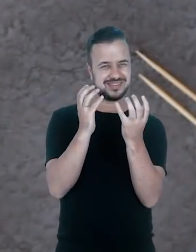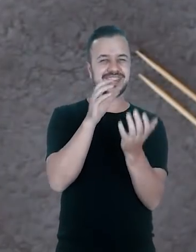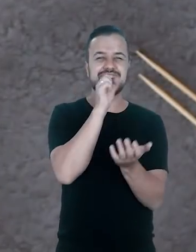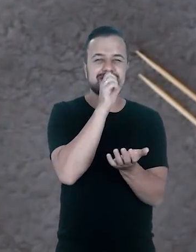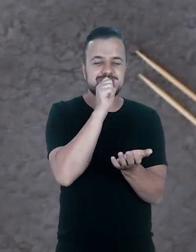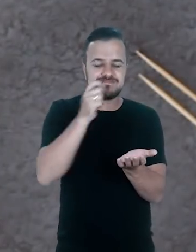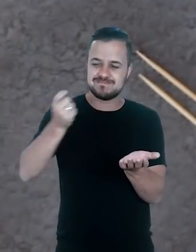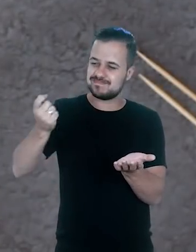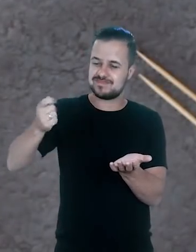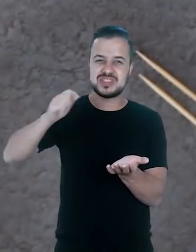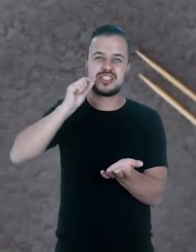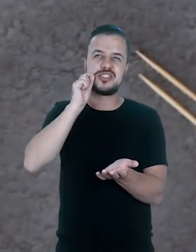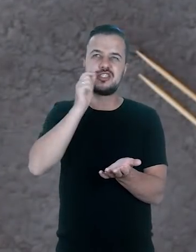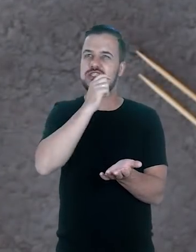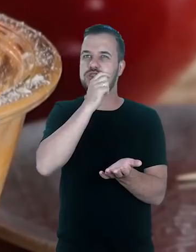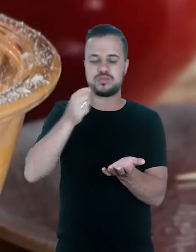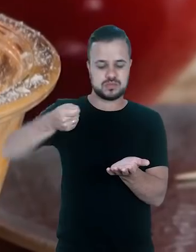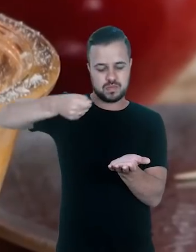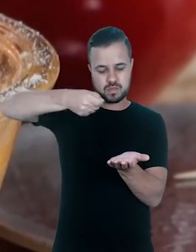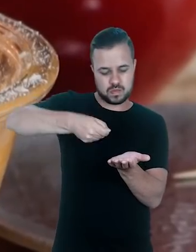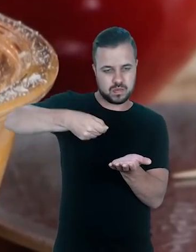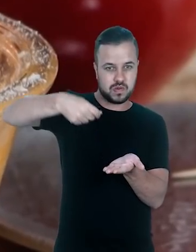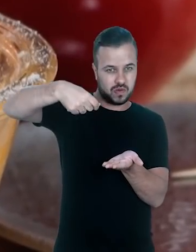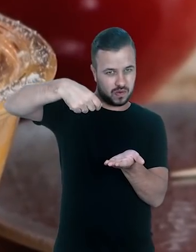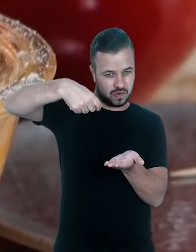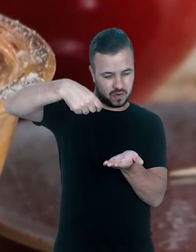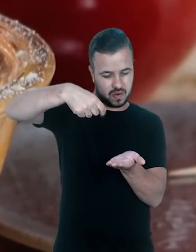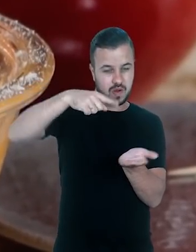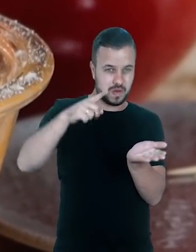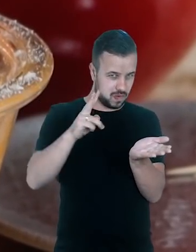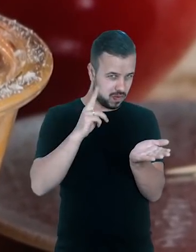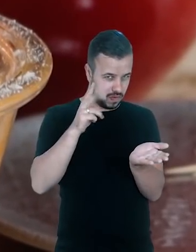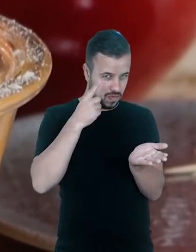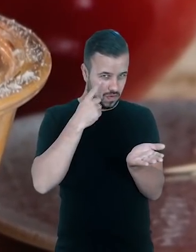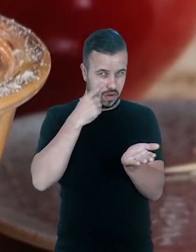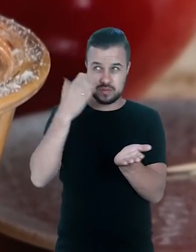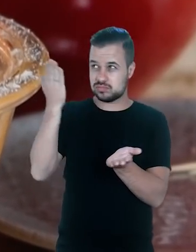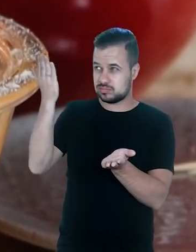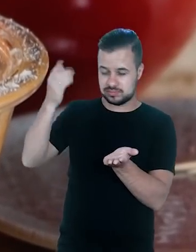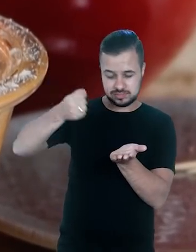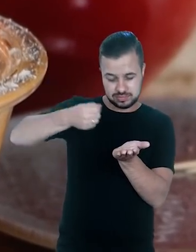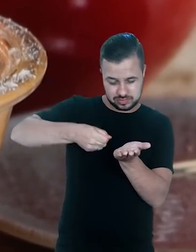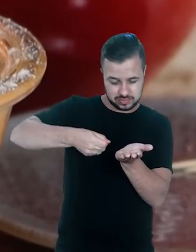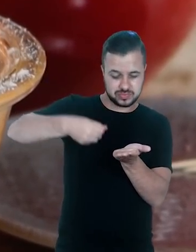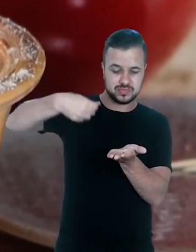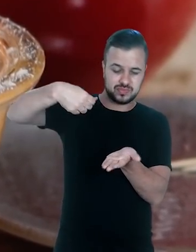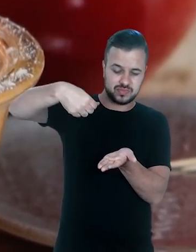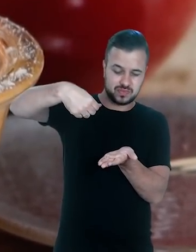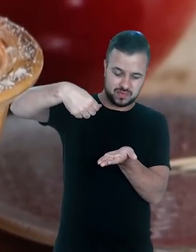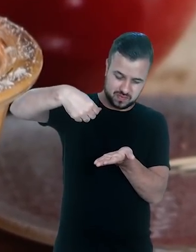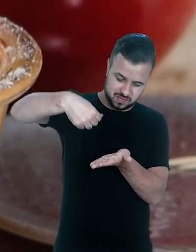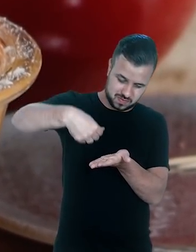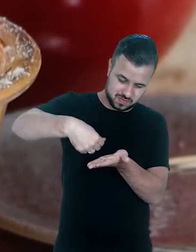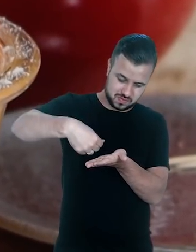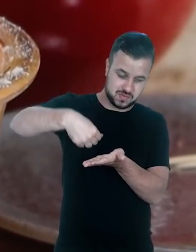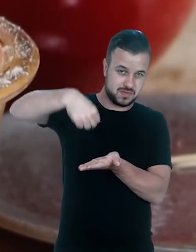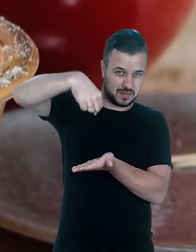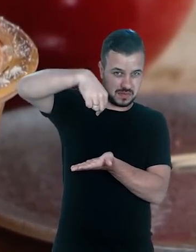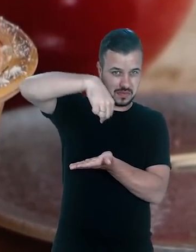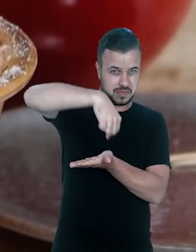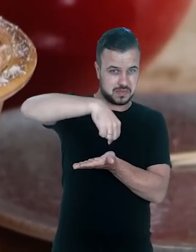Você vem com um palitinho de dente, ó, dá uma apertadinha assim e vai fazendo isso,